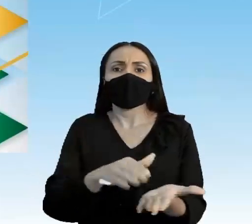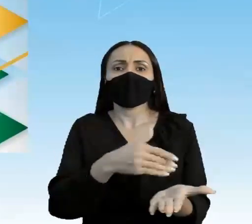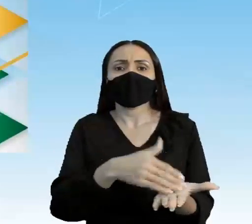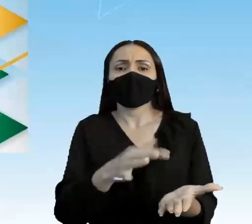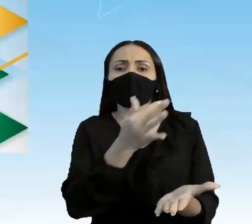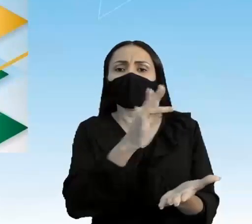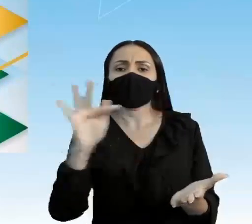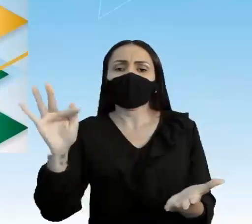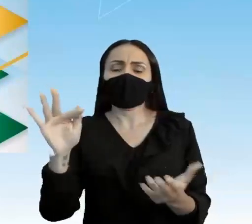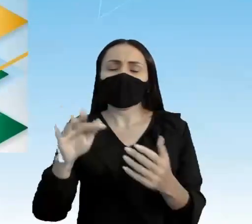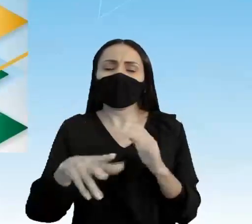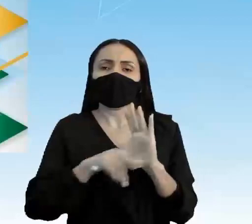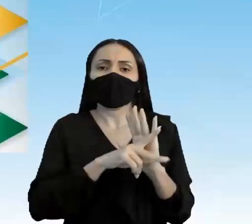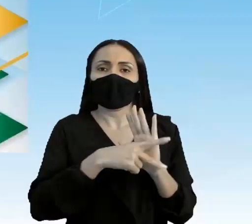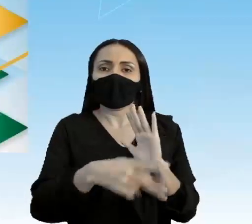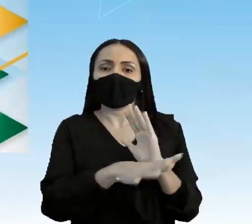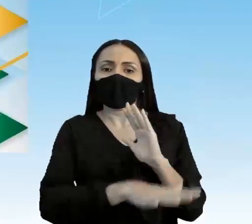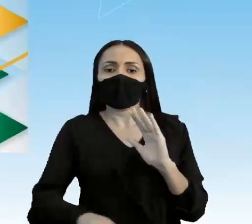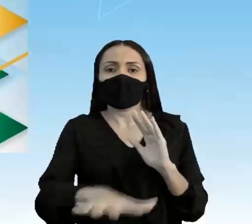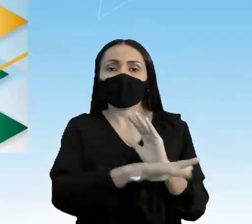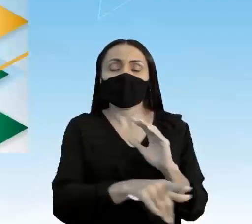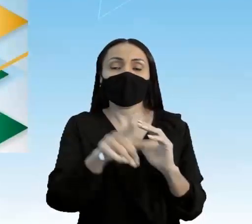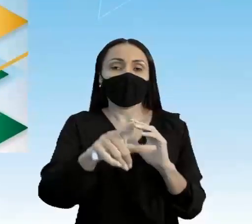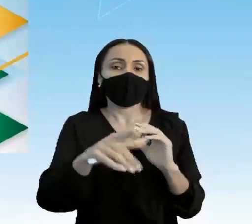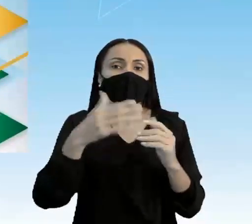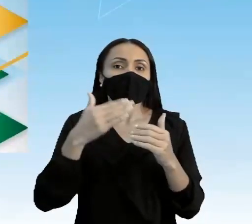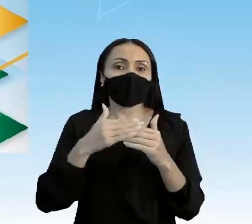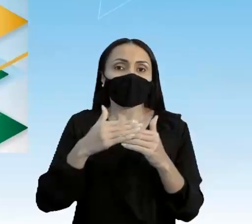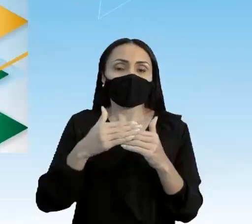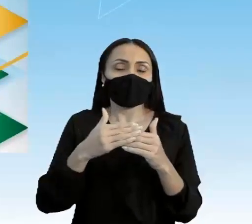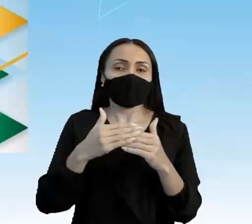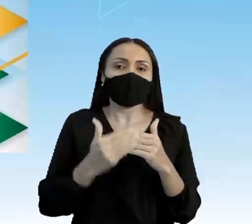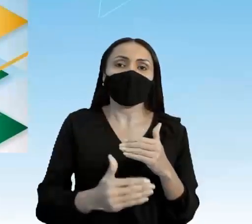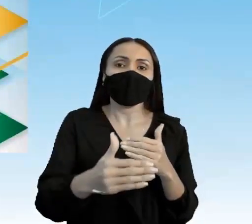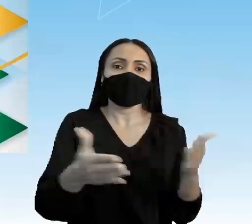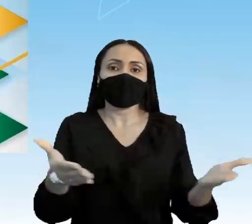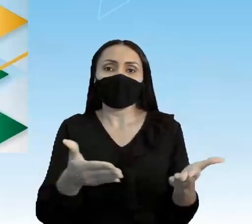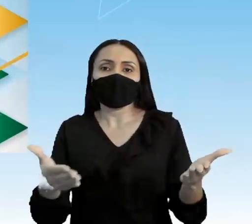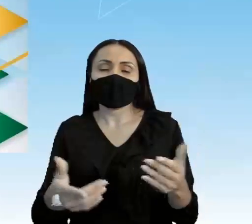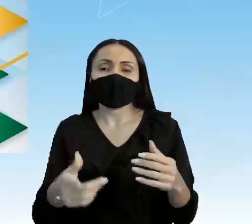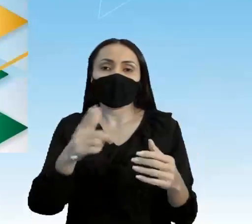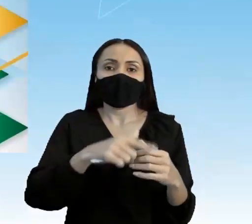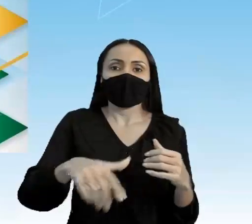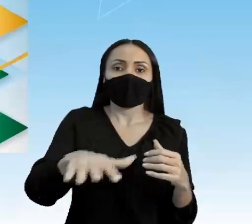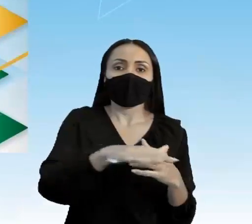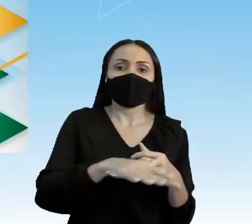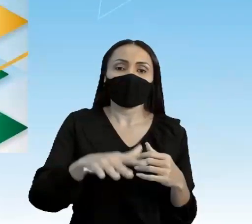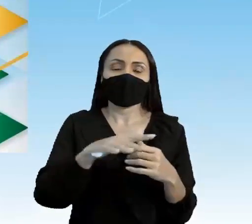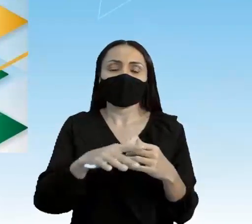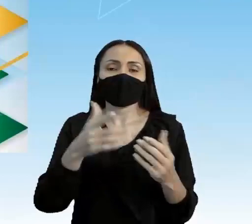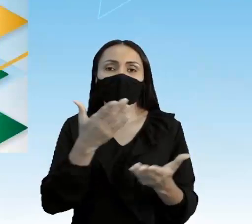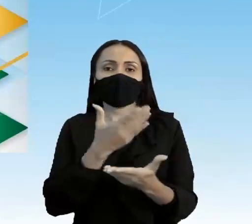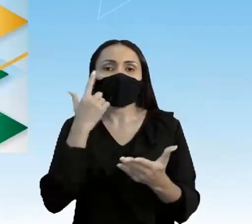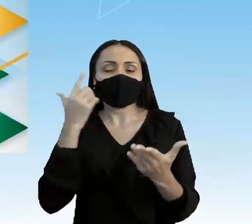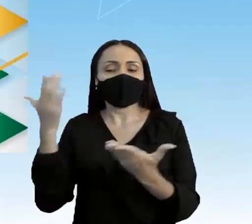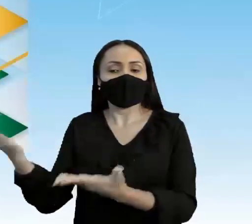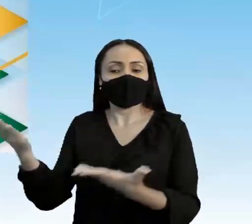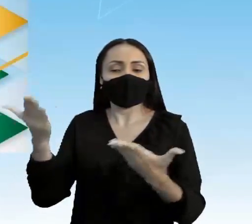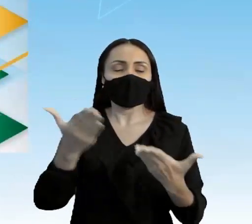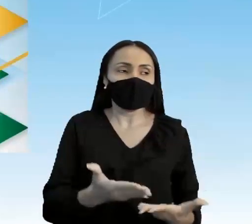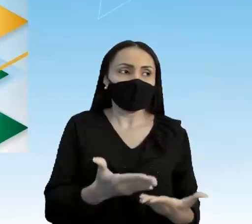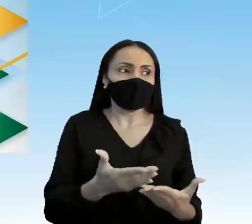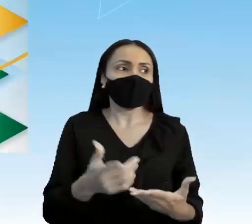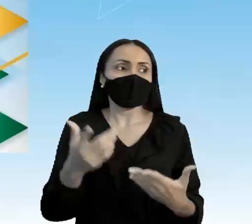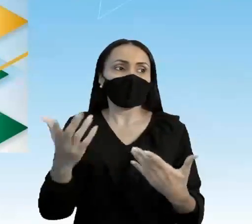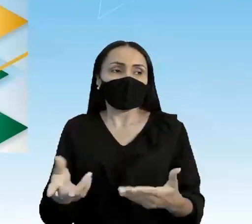território. Então aí começam aí vocês que estão dentro da nossa nave da história, que eu vos convidei para